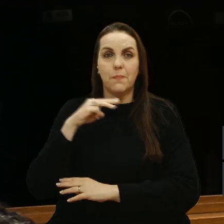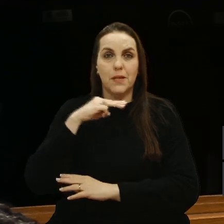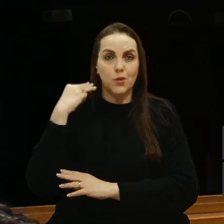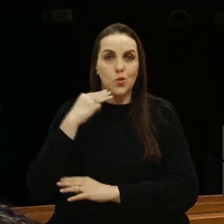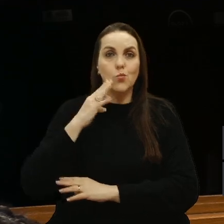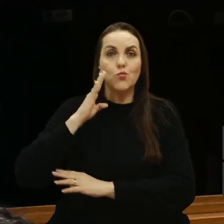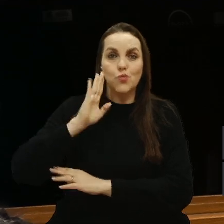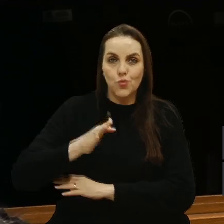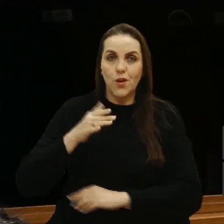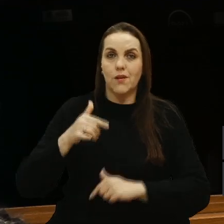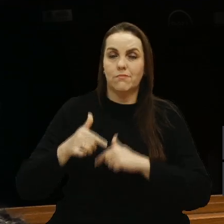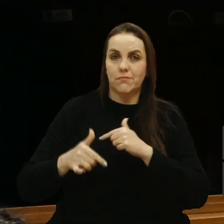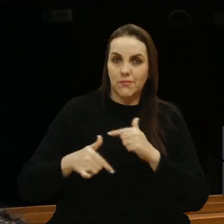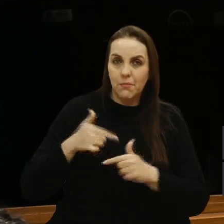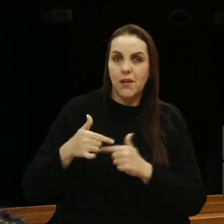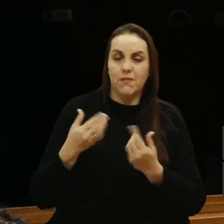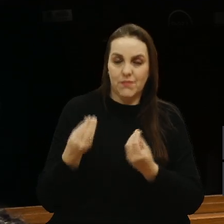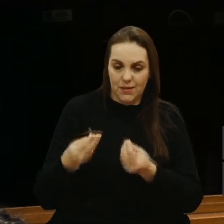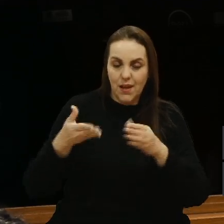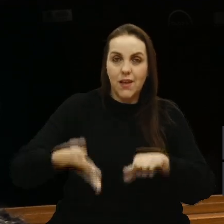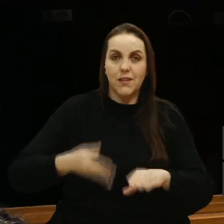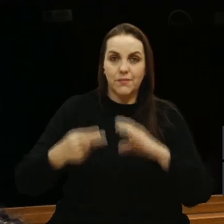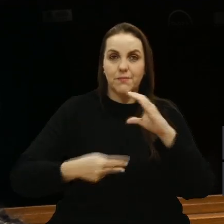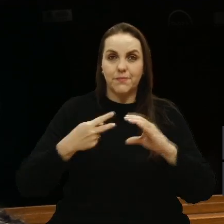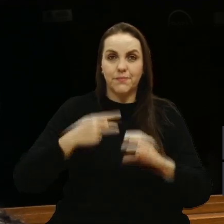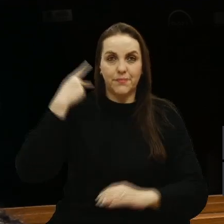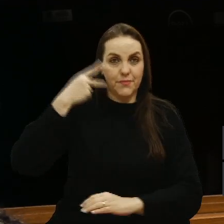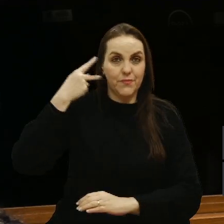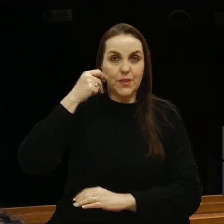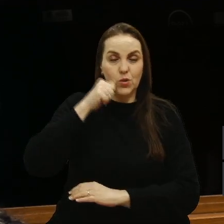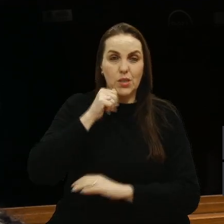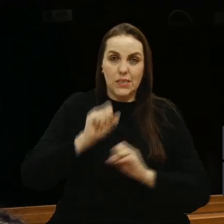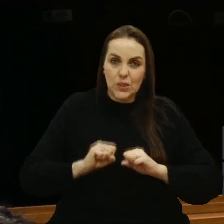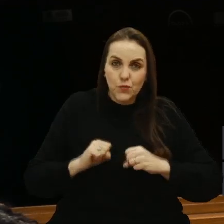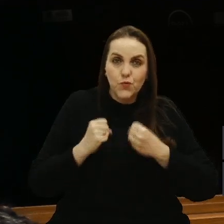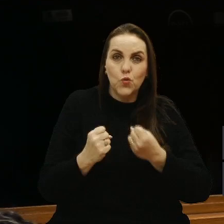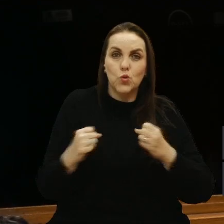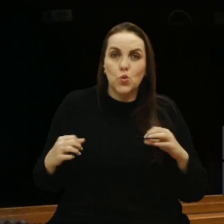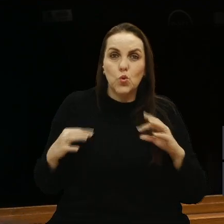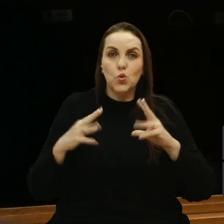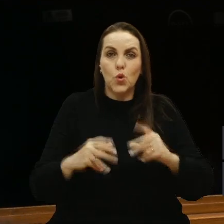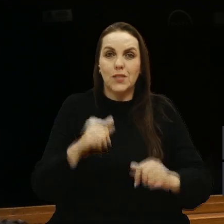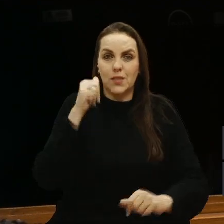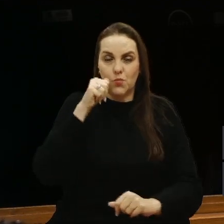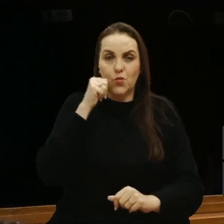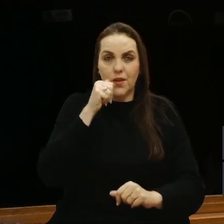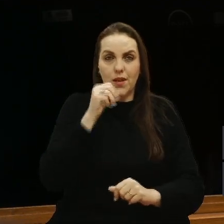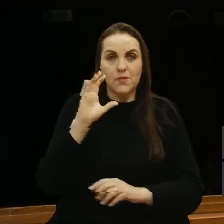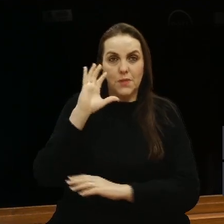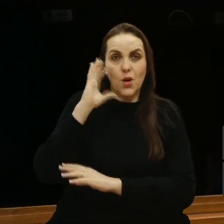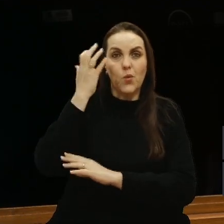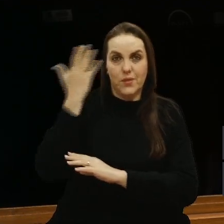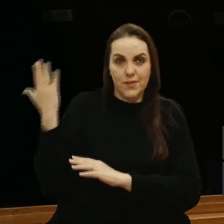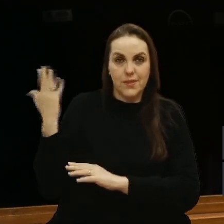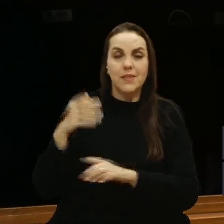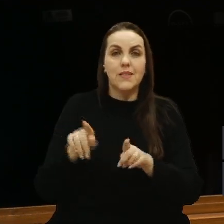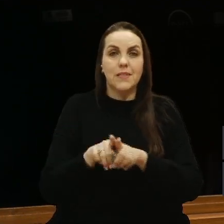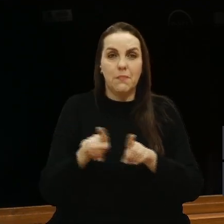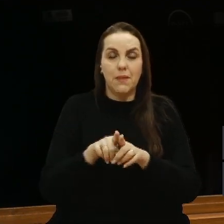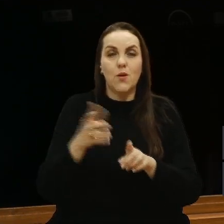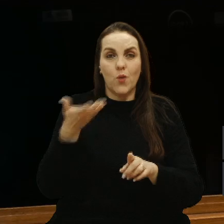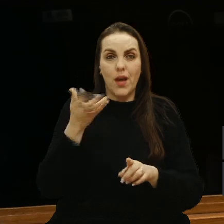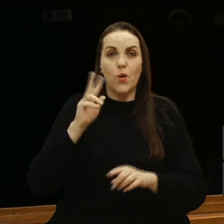vereadoras, Nós tivemos todo o empenho dos movimentos de mulheres da nossa cidade para que isso acontecesse. Também eu queria